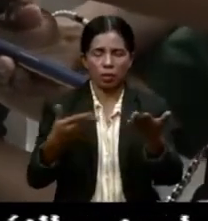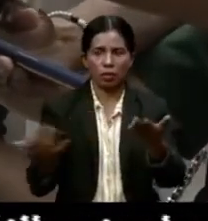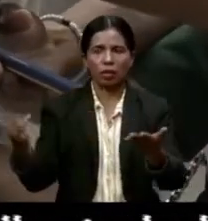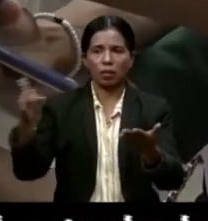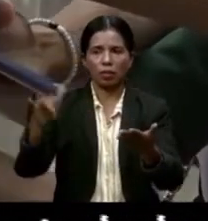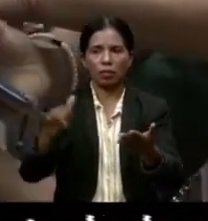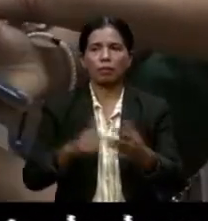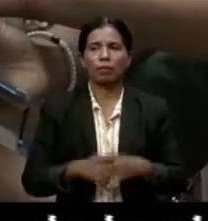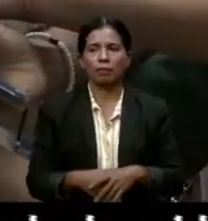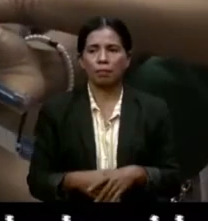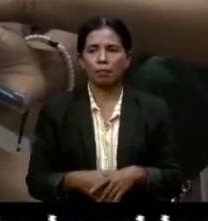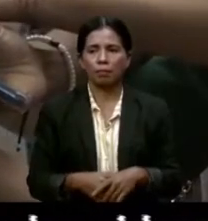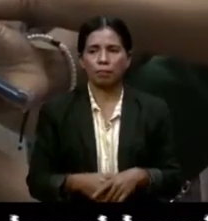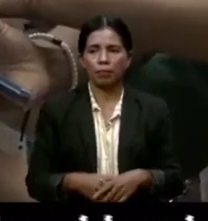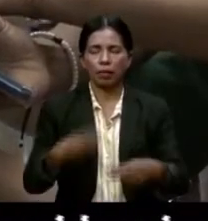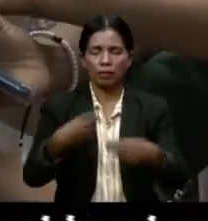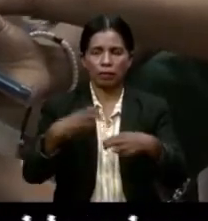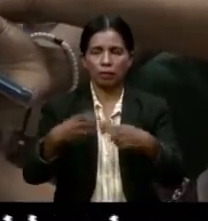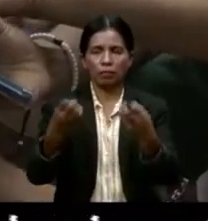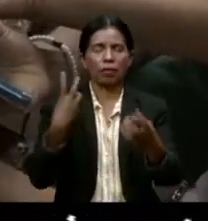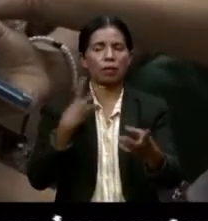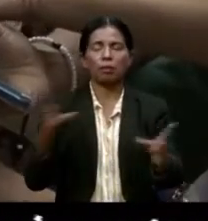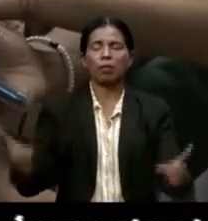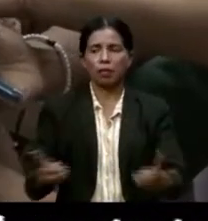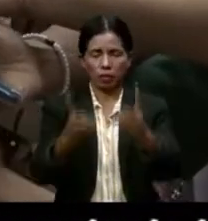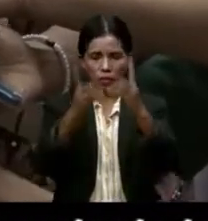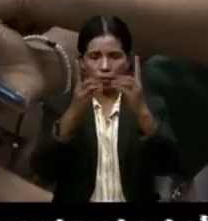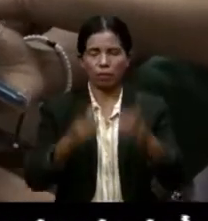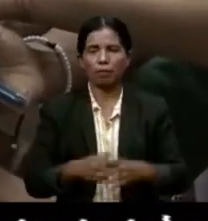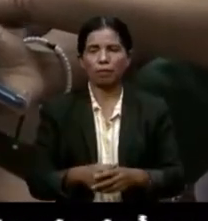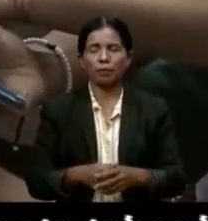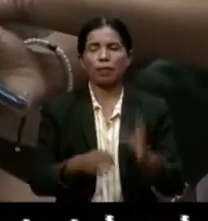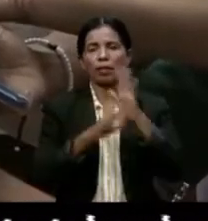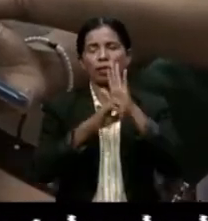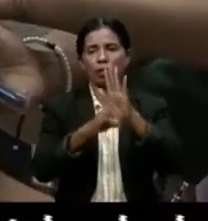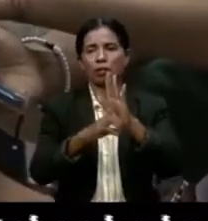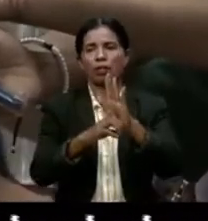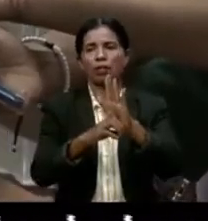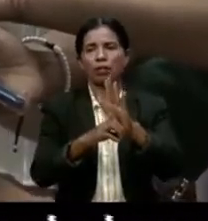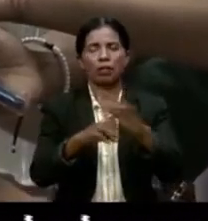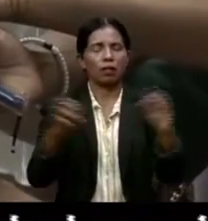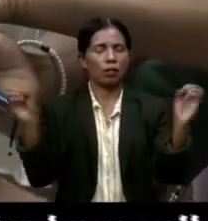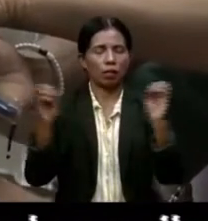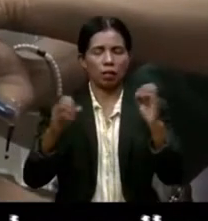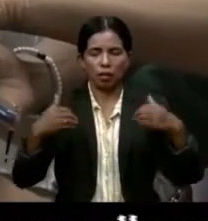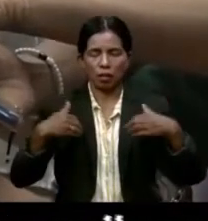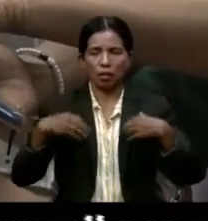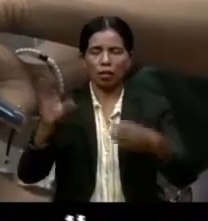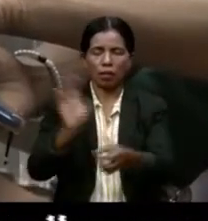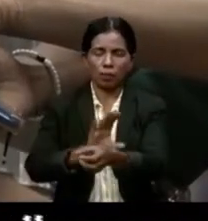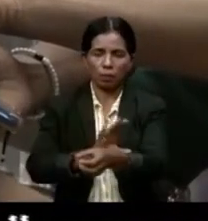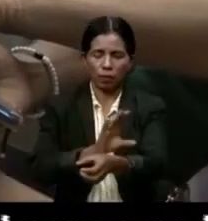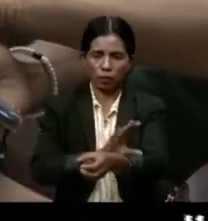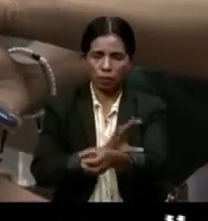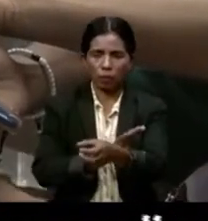até cá sira. Dificuldade barak teve sa minha soro. Exemplo, makami falta de computador sira,